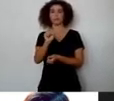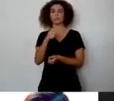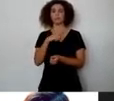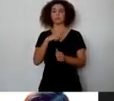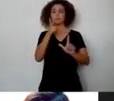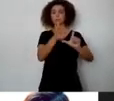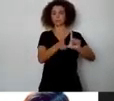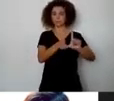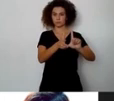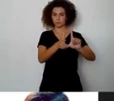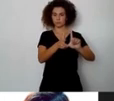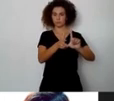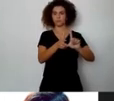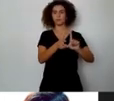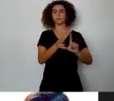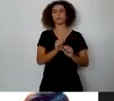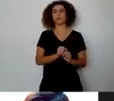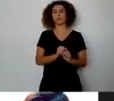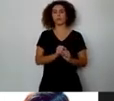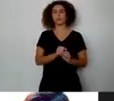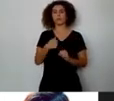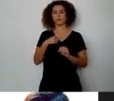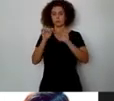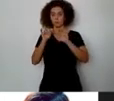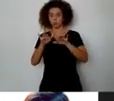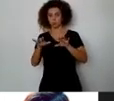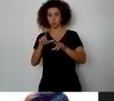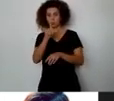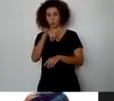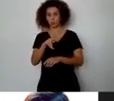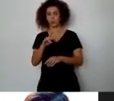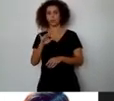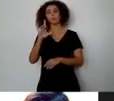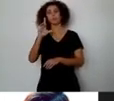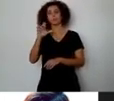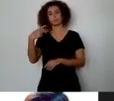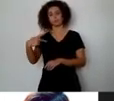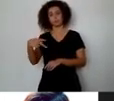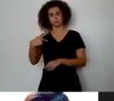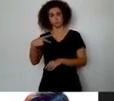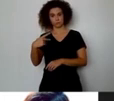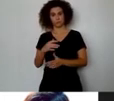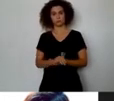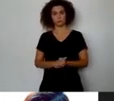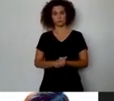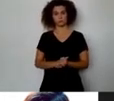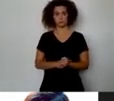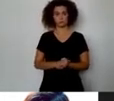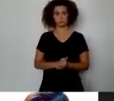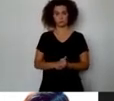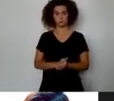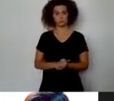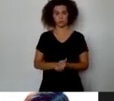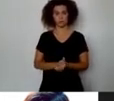debate bem interessante, né? Então eu vou deixar também o link do Instagram dela, porque ela está fazendo essa